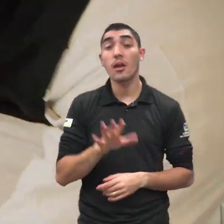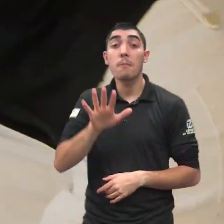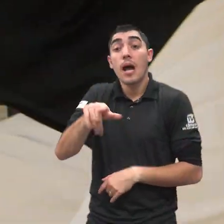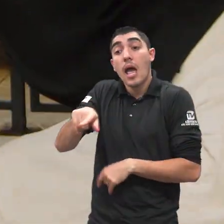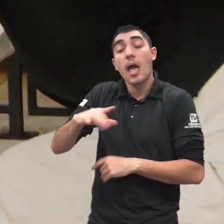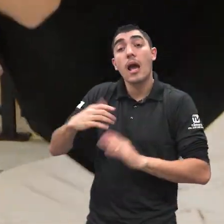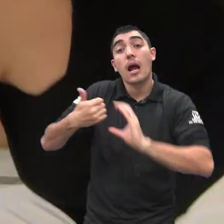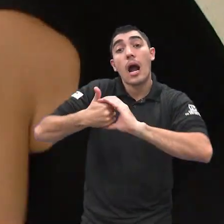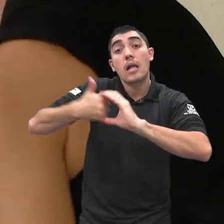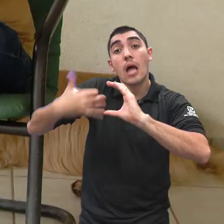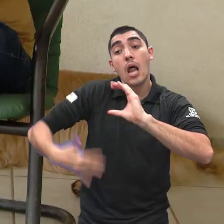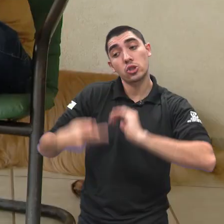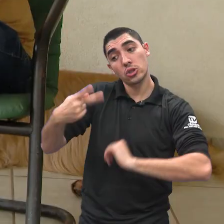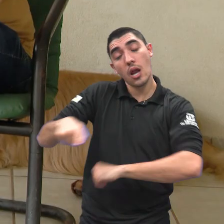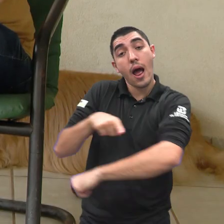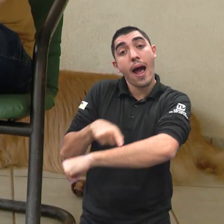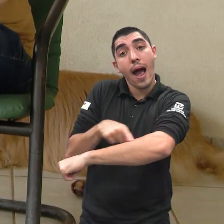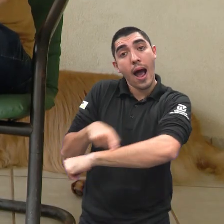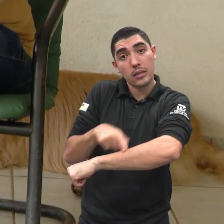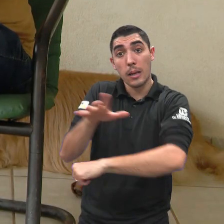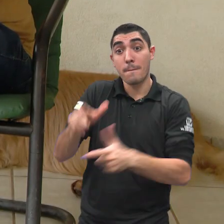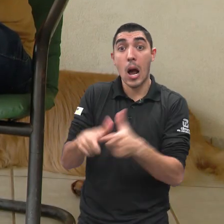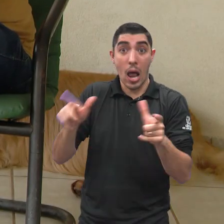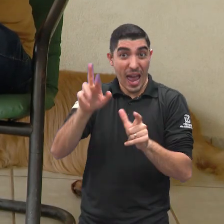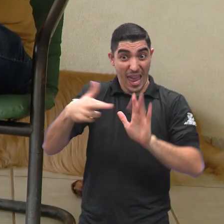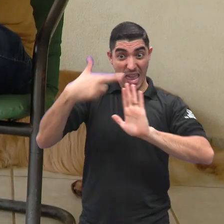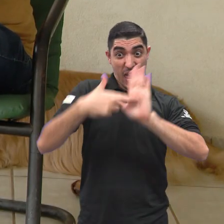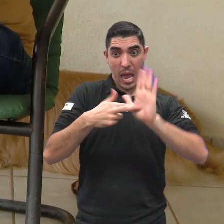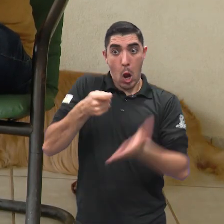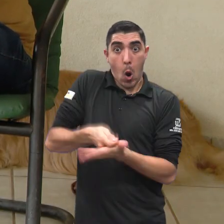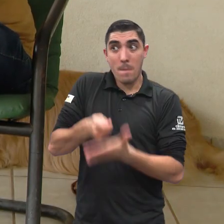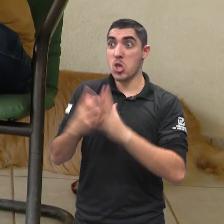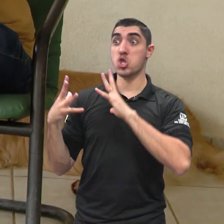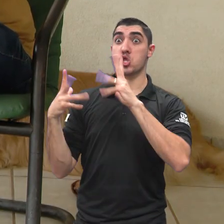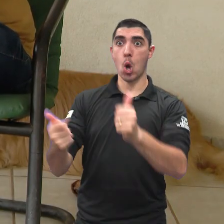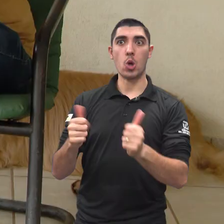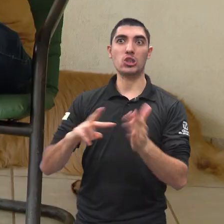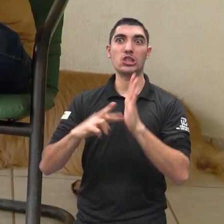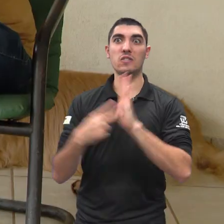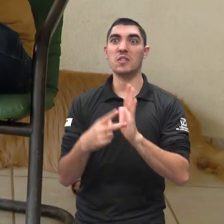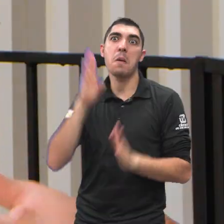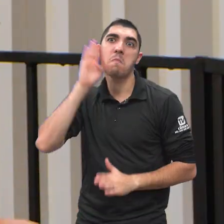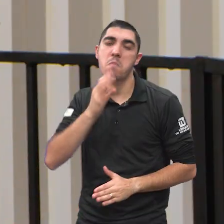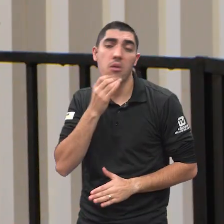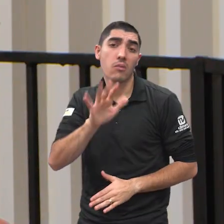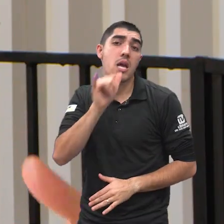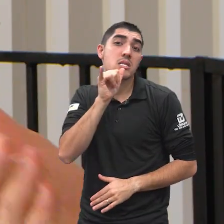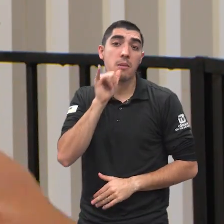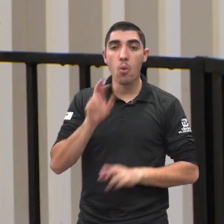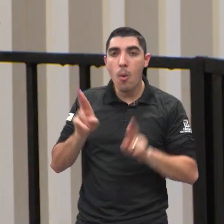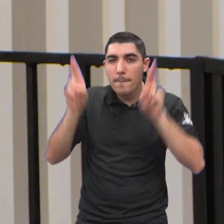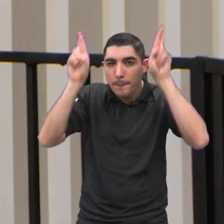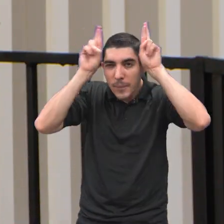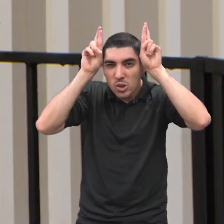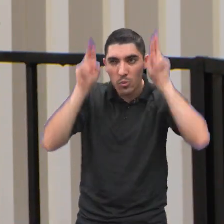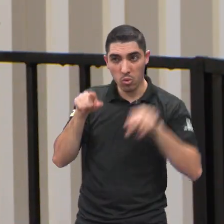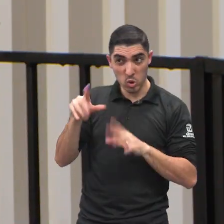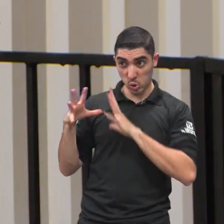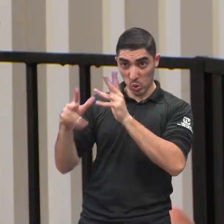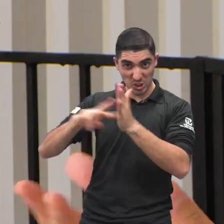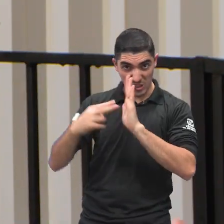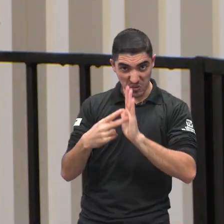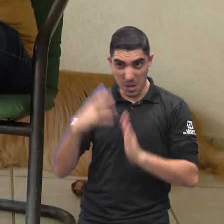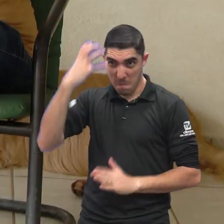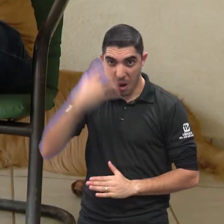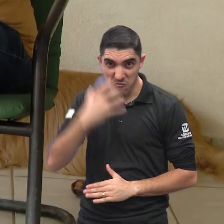da raça que são mais comuns na maioria dos indivíduos, mas não quer dizer que é regra. Até porque você vê, nem todo pitbull é um pitbull agressivo. Você tocou num